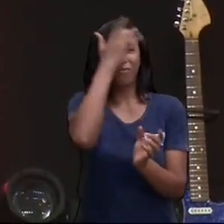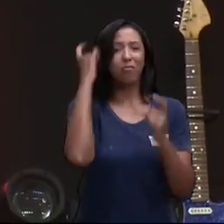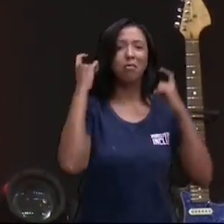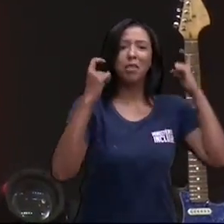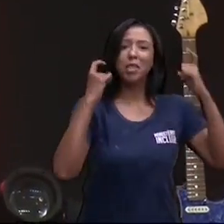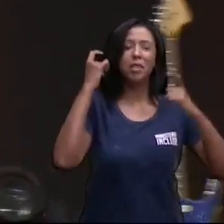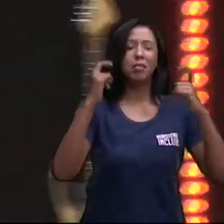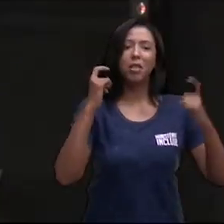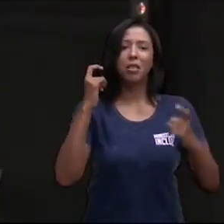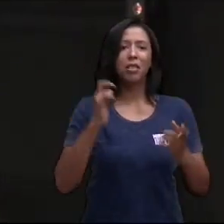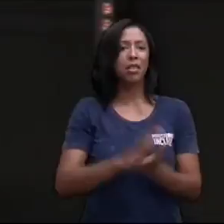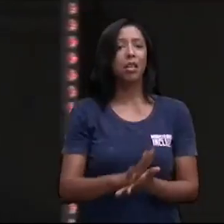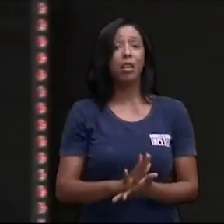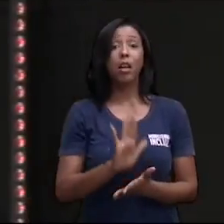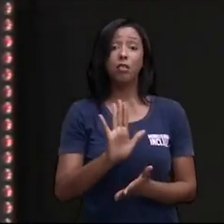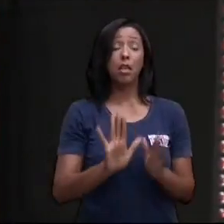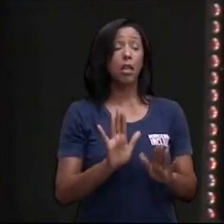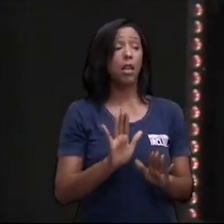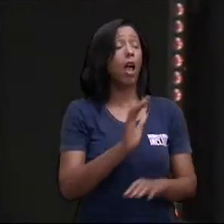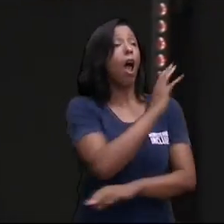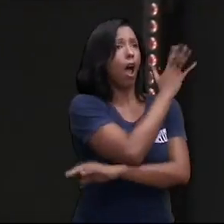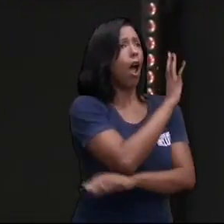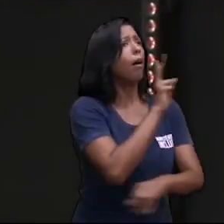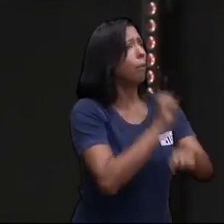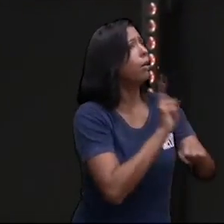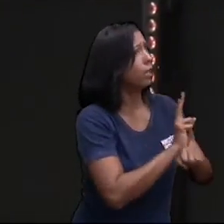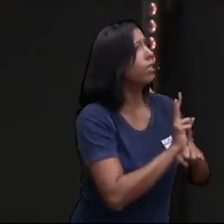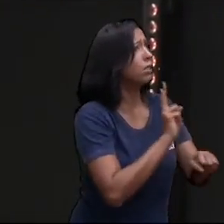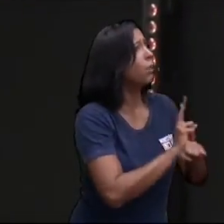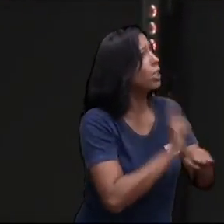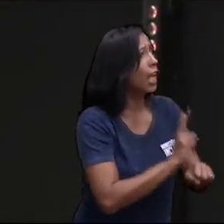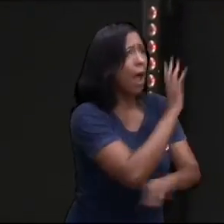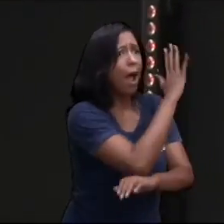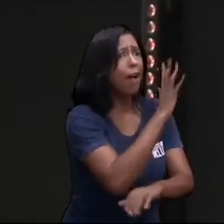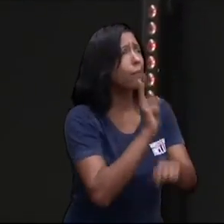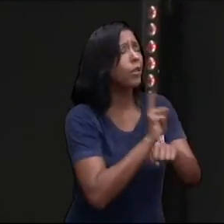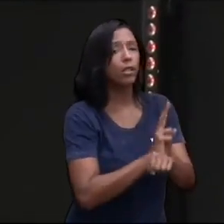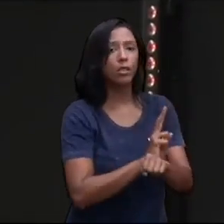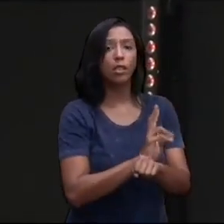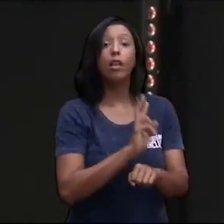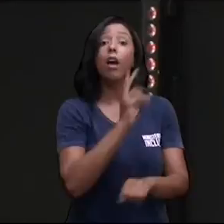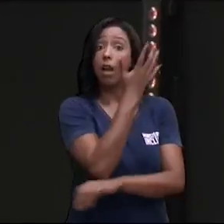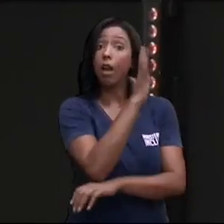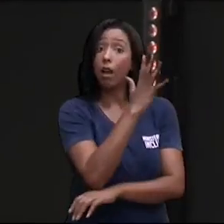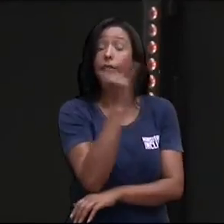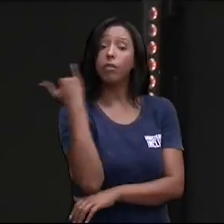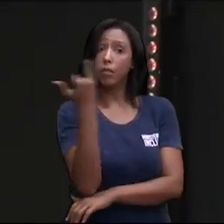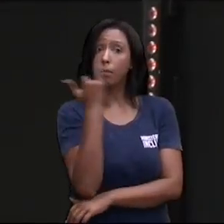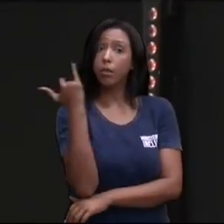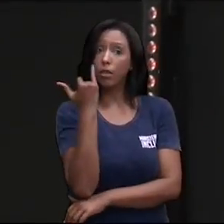e ela tá preocupada às vezes uma árvore legal ali importante mas tem que o moleque para subir nessa árvore pendurar um pneu